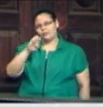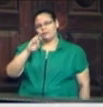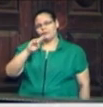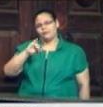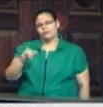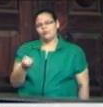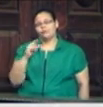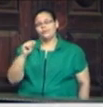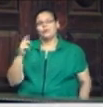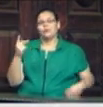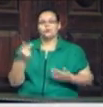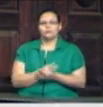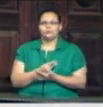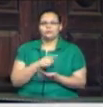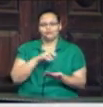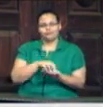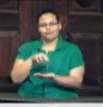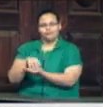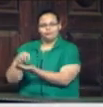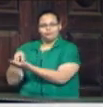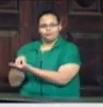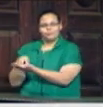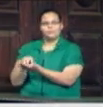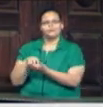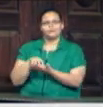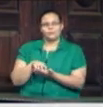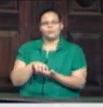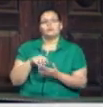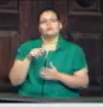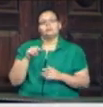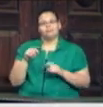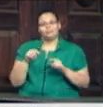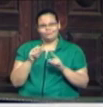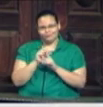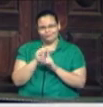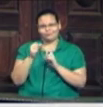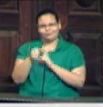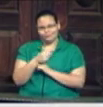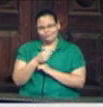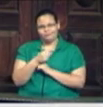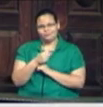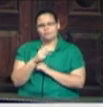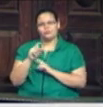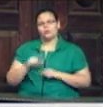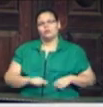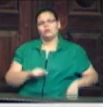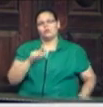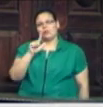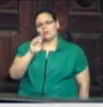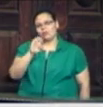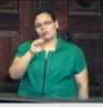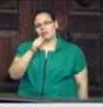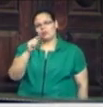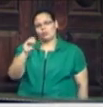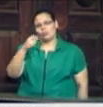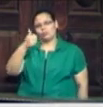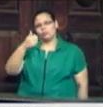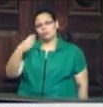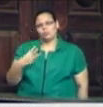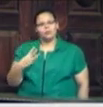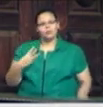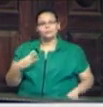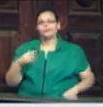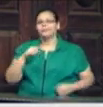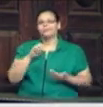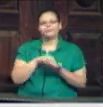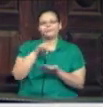vem acontecendo com os órgãos de prestação de serviços sociais, FIA, Fundação Leão 13, tudo sendo